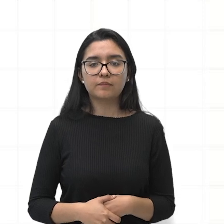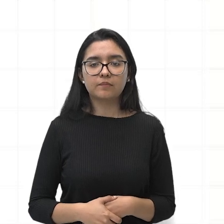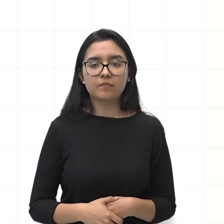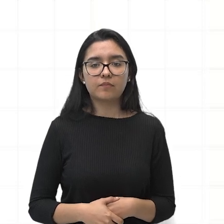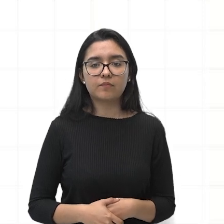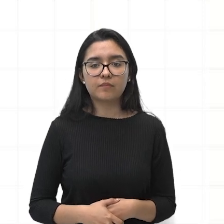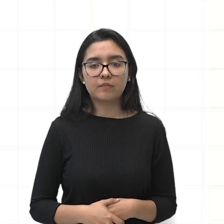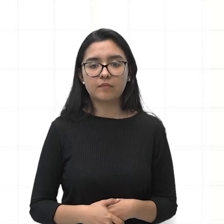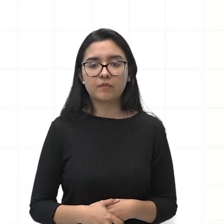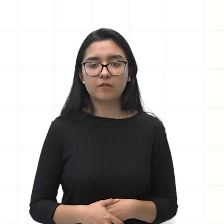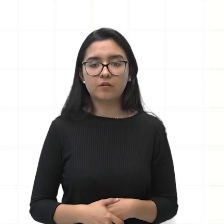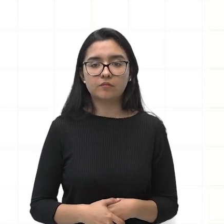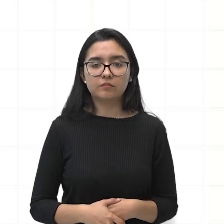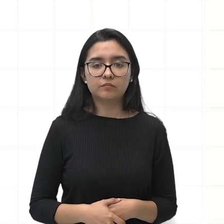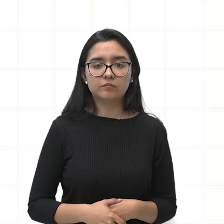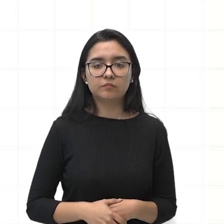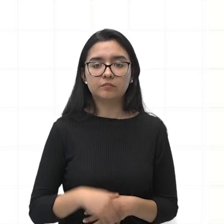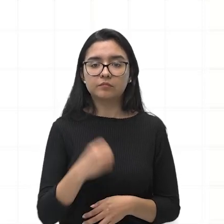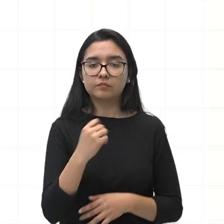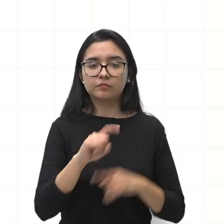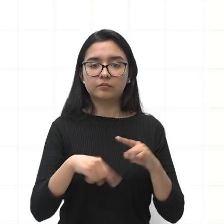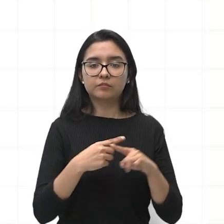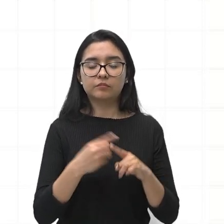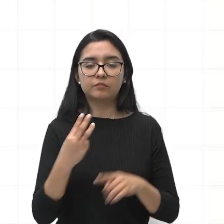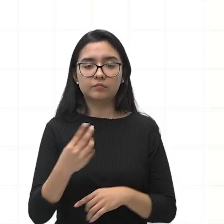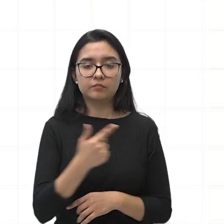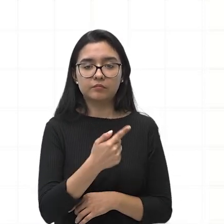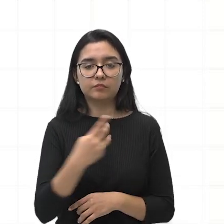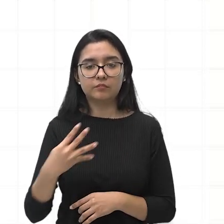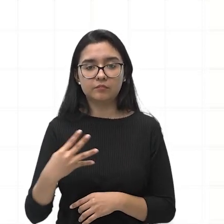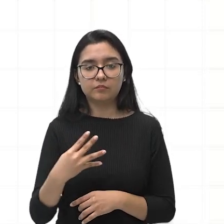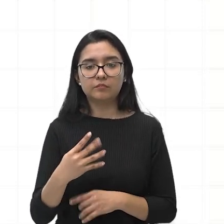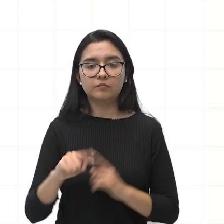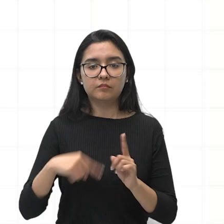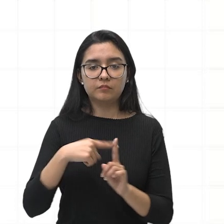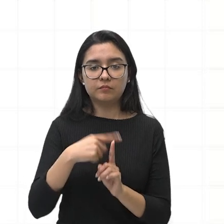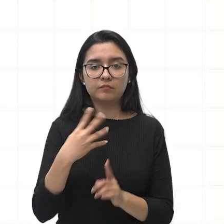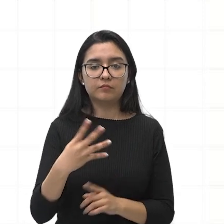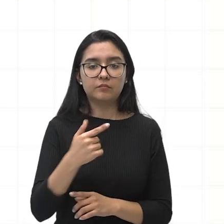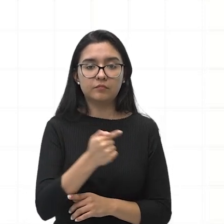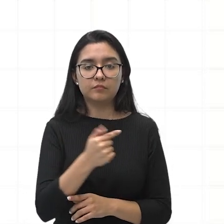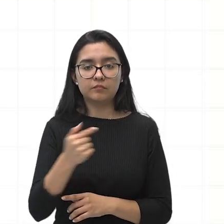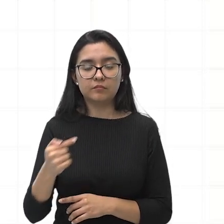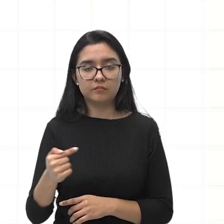Vão 4. 8 vezes 3, 24. Com 4, 27.